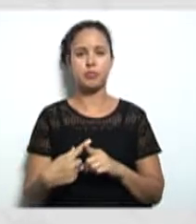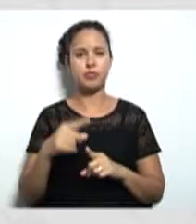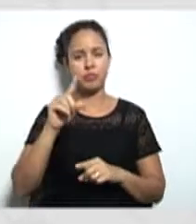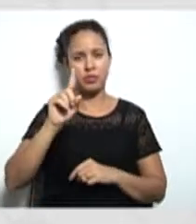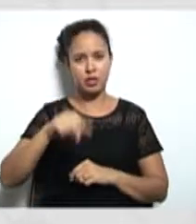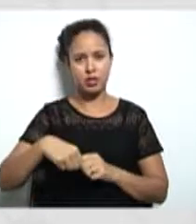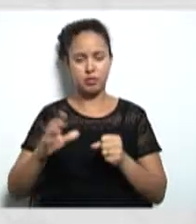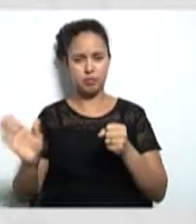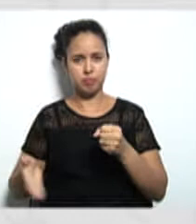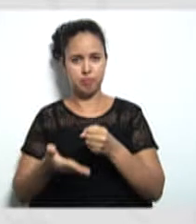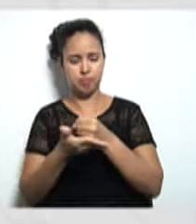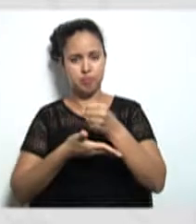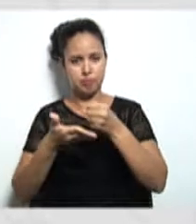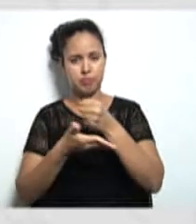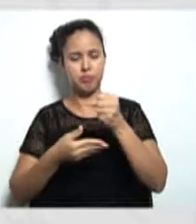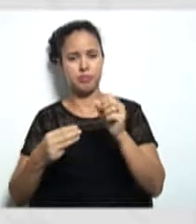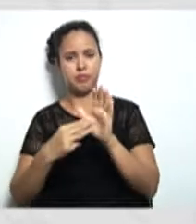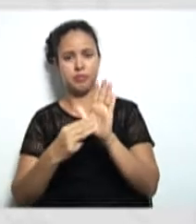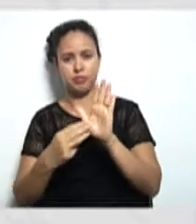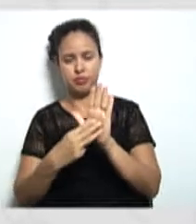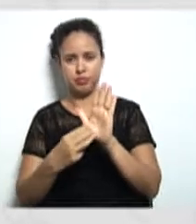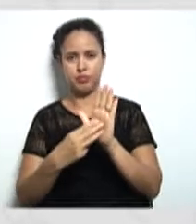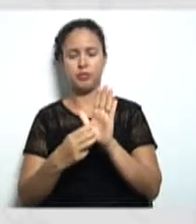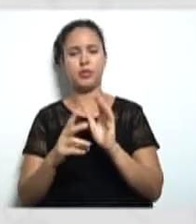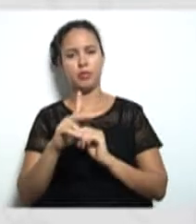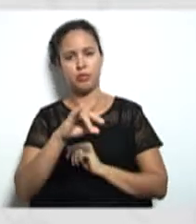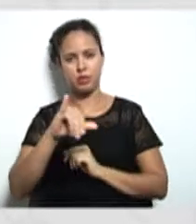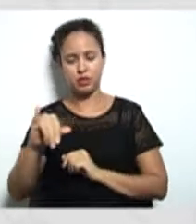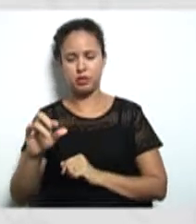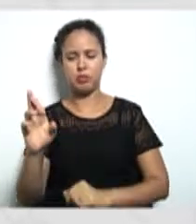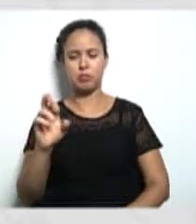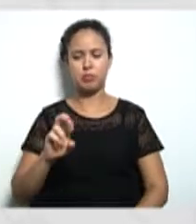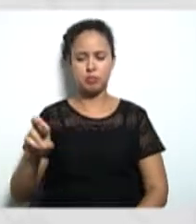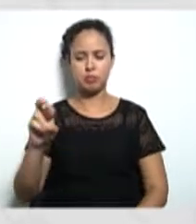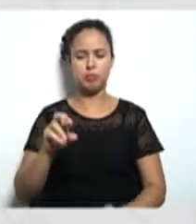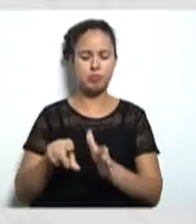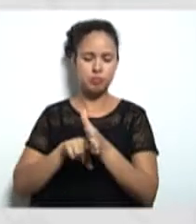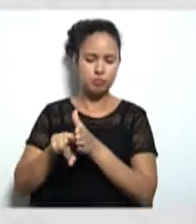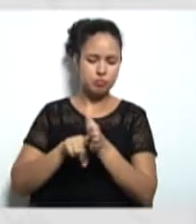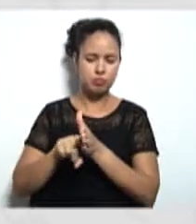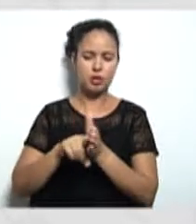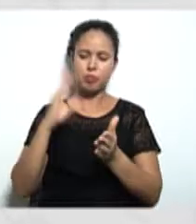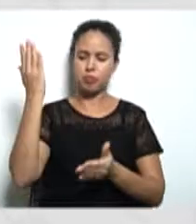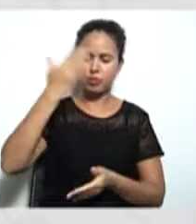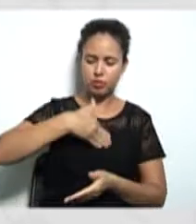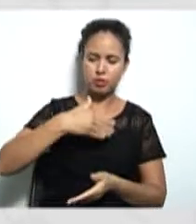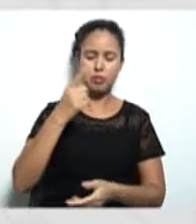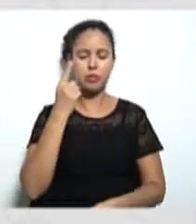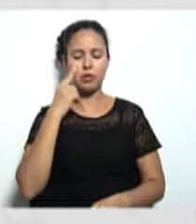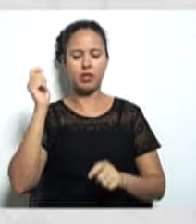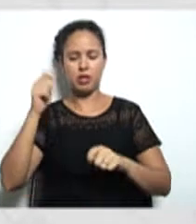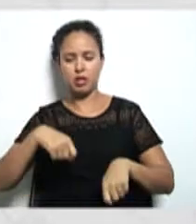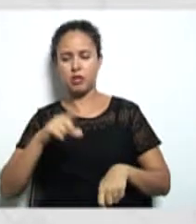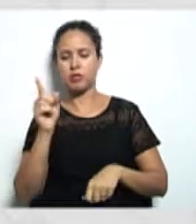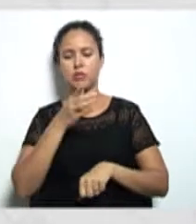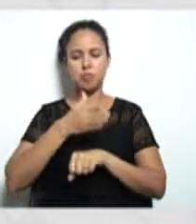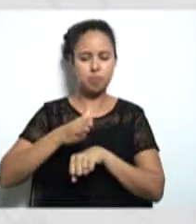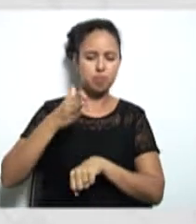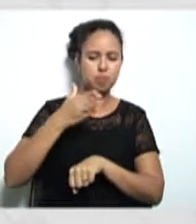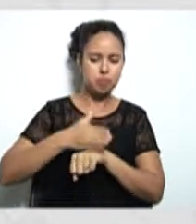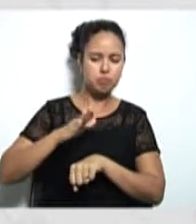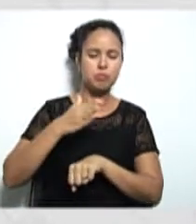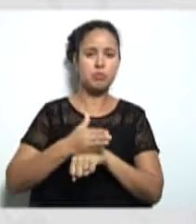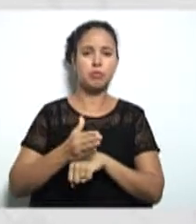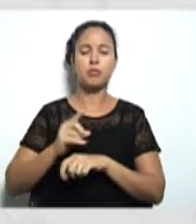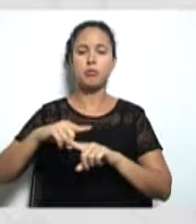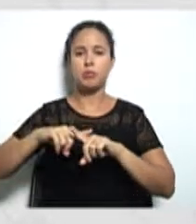é baseado em um método, ele vai observar, analisar, comprovar, verificar, mas todos